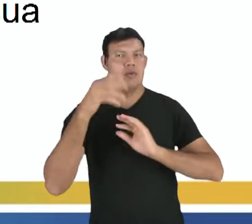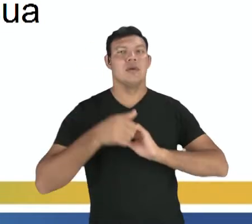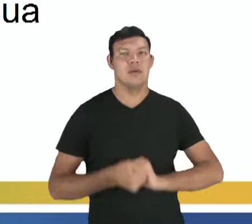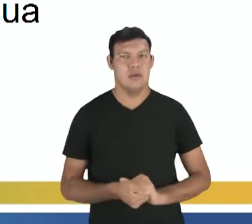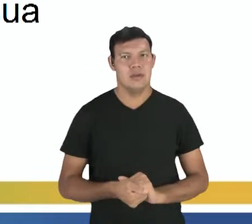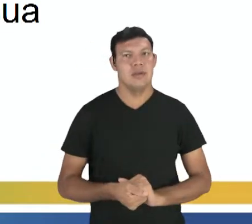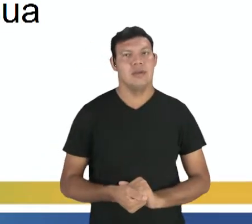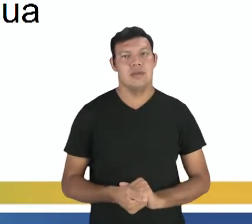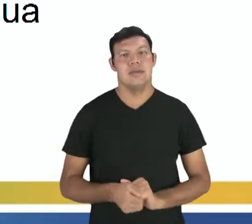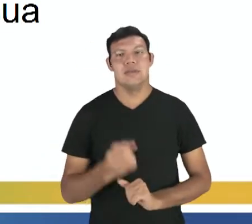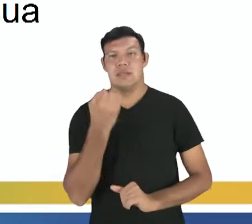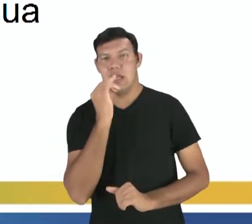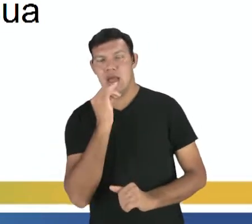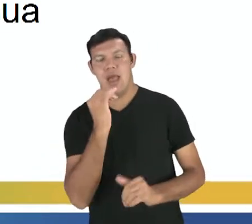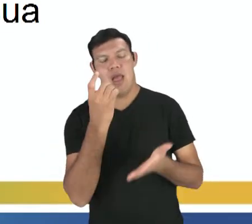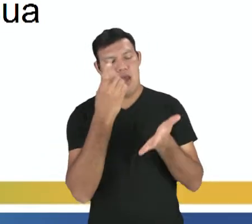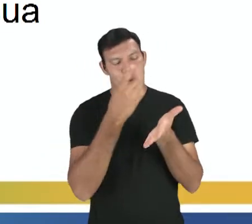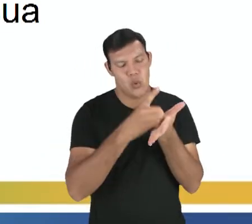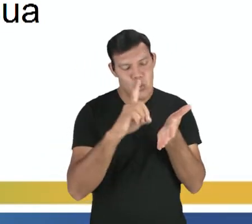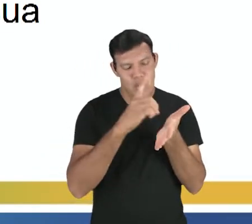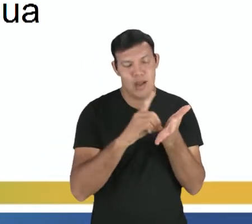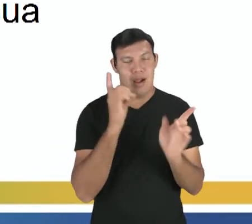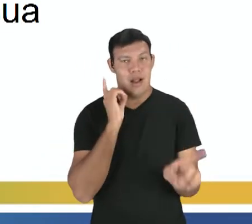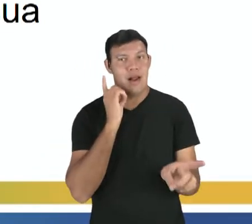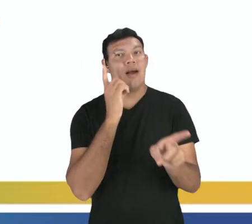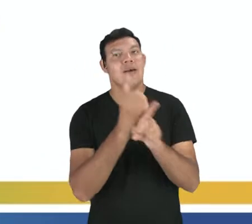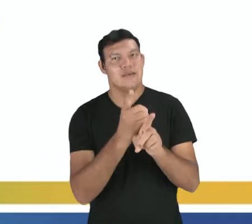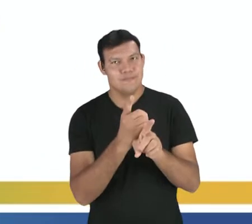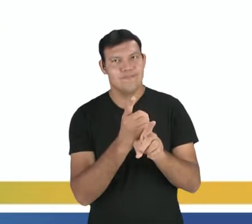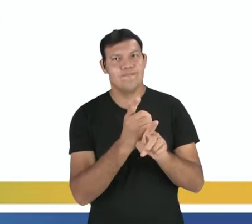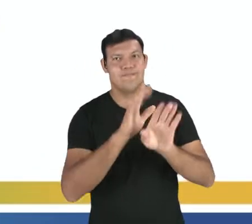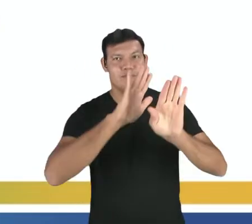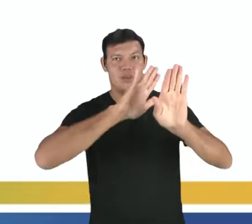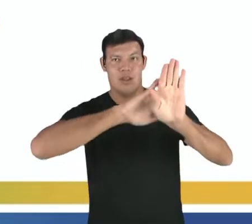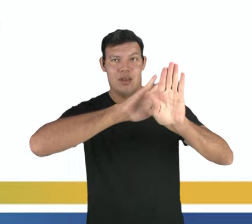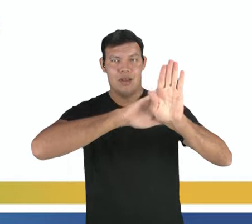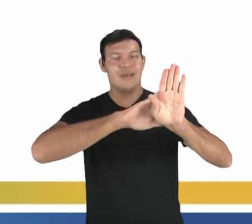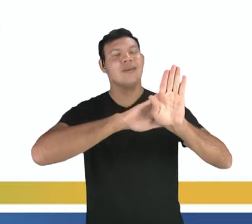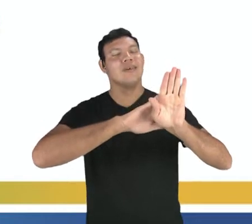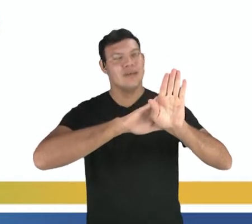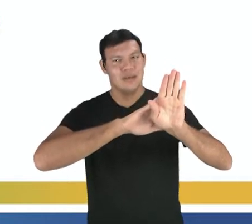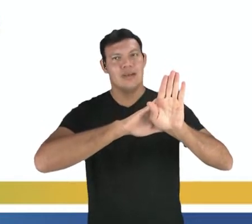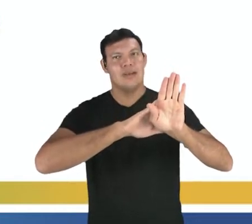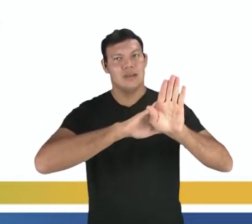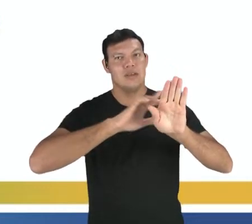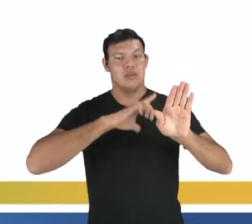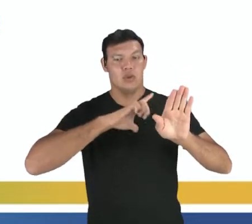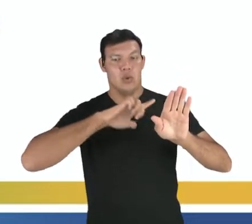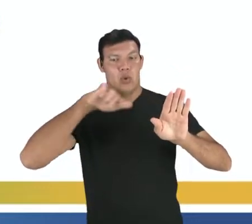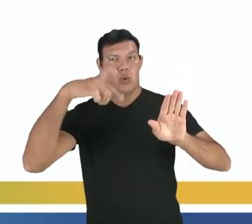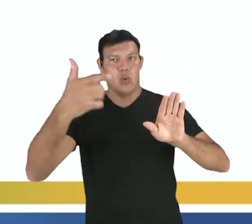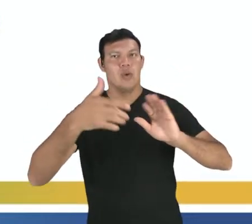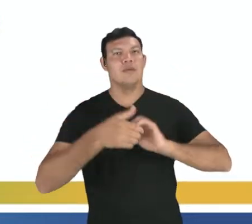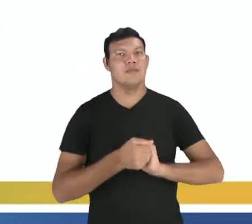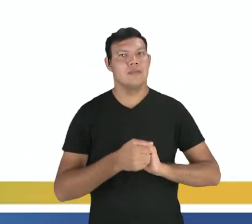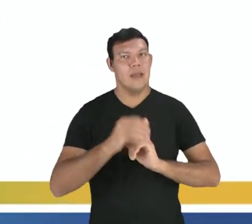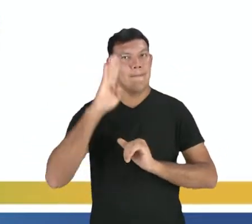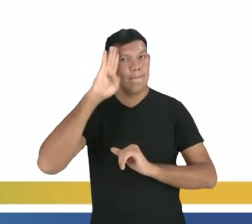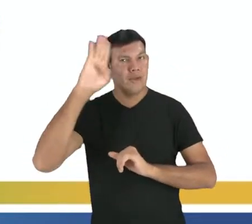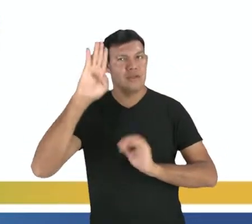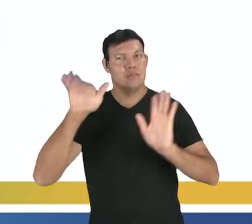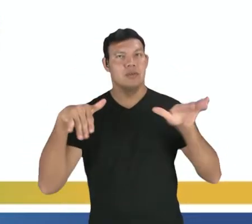Então, além daquilo que pode ser visto, isso são figuras de linguagem. As principais são